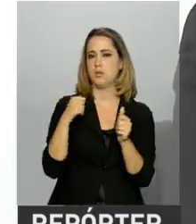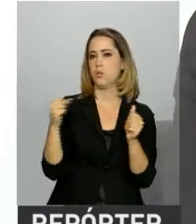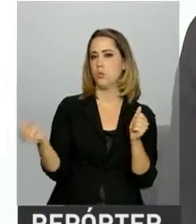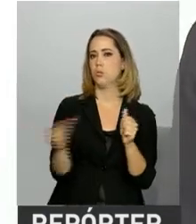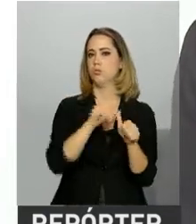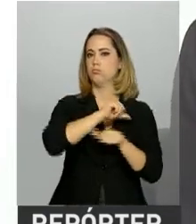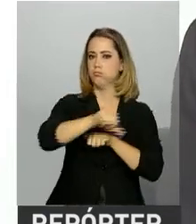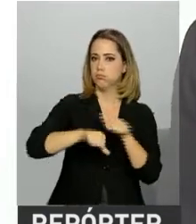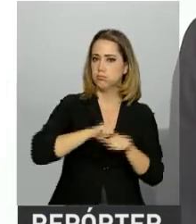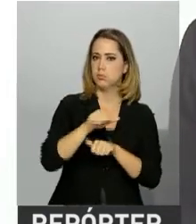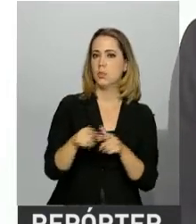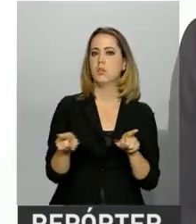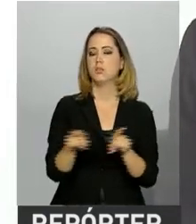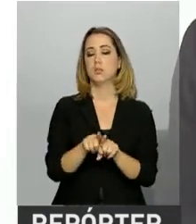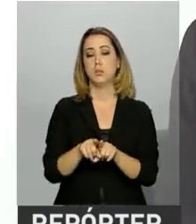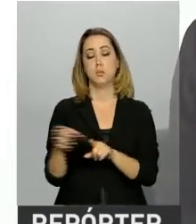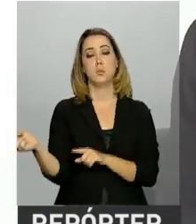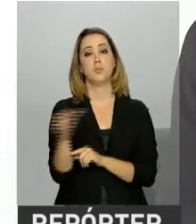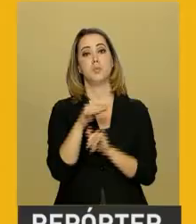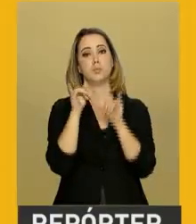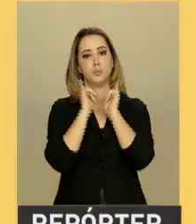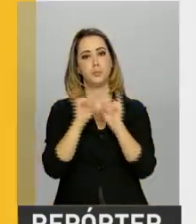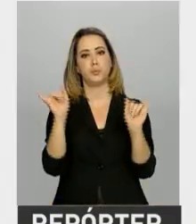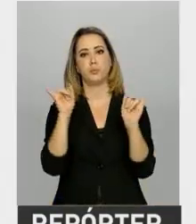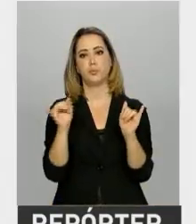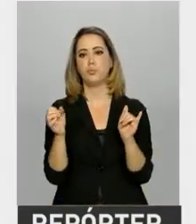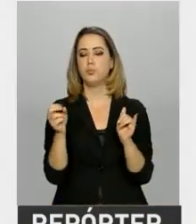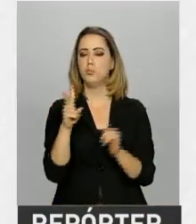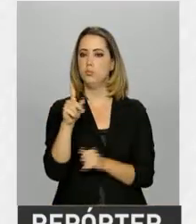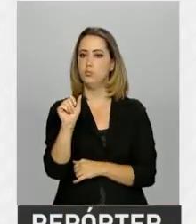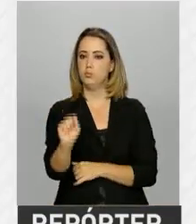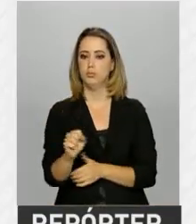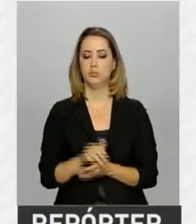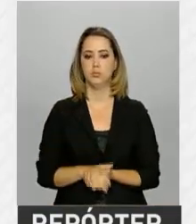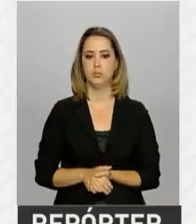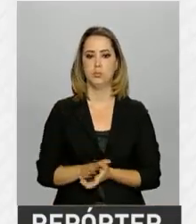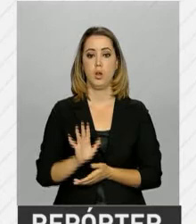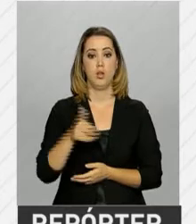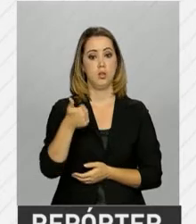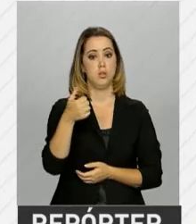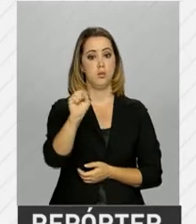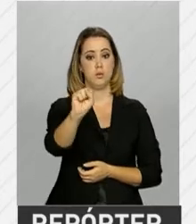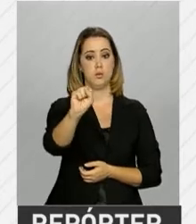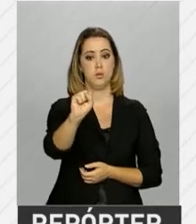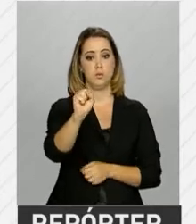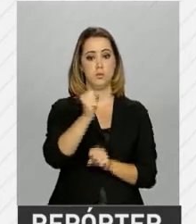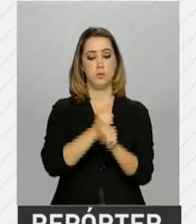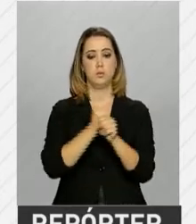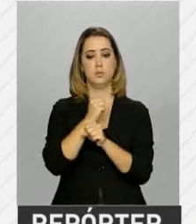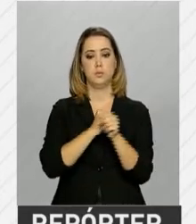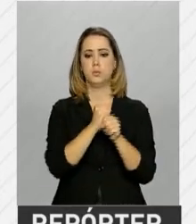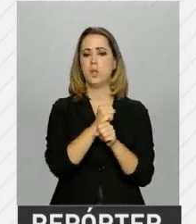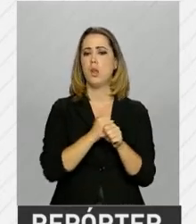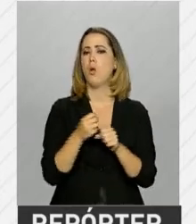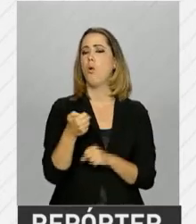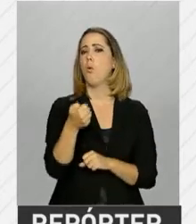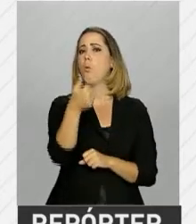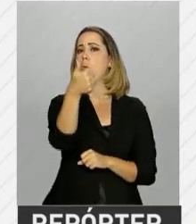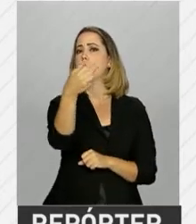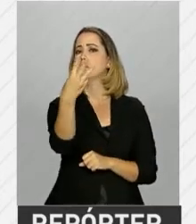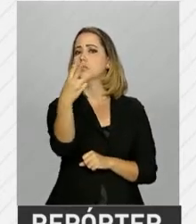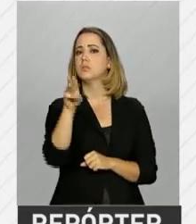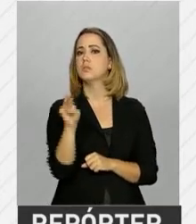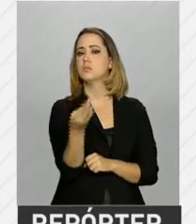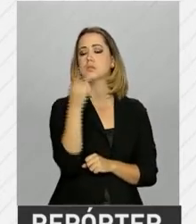e à nova oferta de financiamento educacional desde que foi criado há 18 anos o fies financia ou quase 3 milhões de